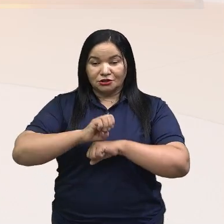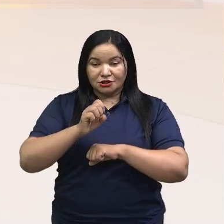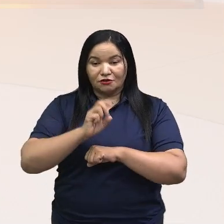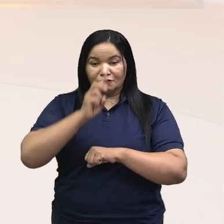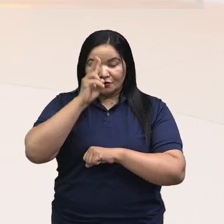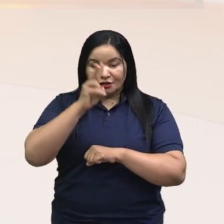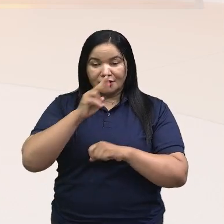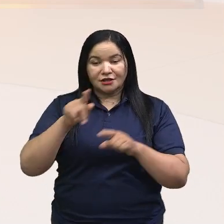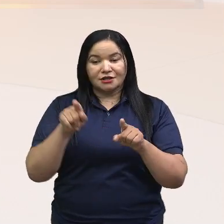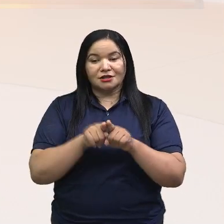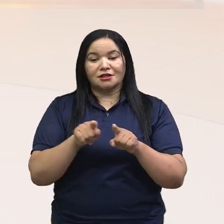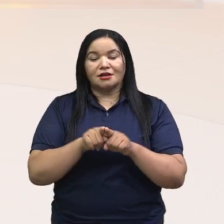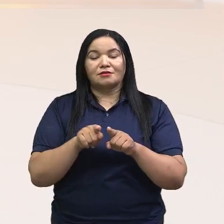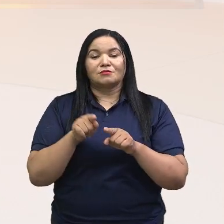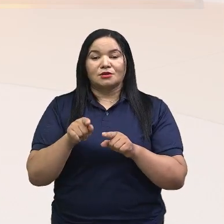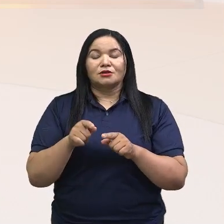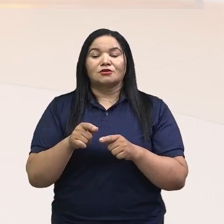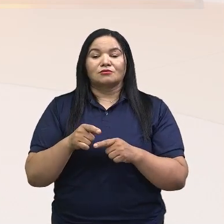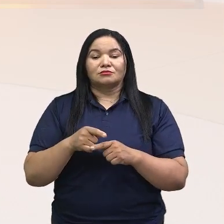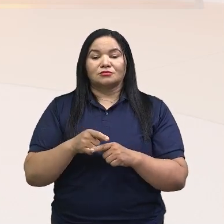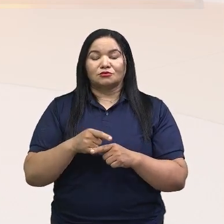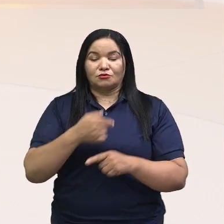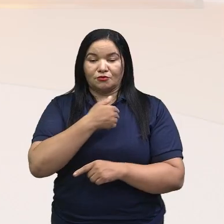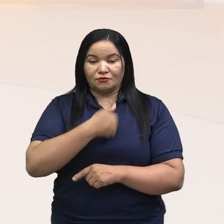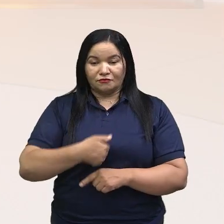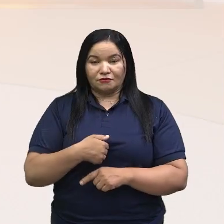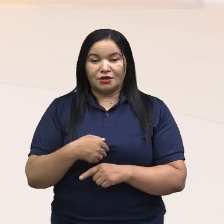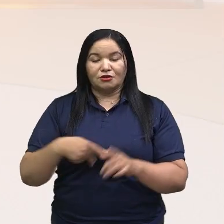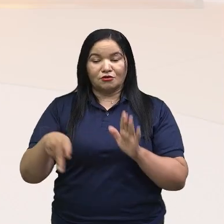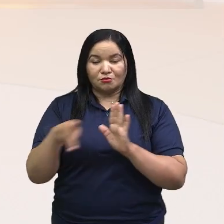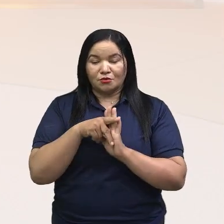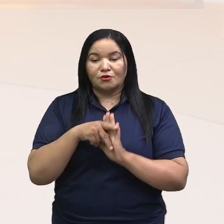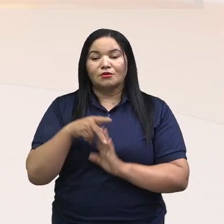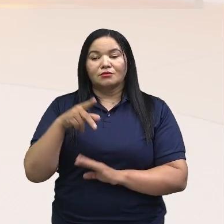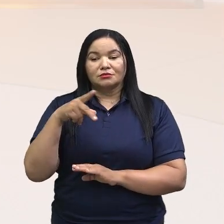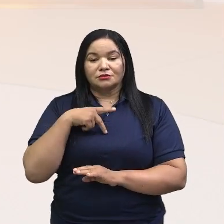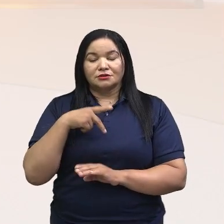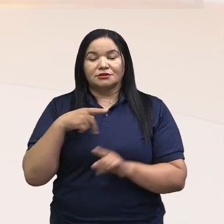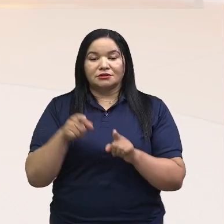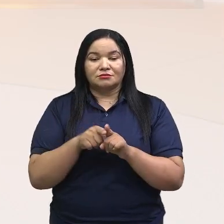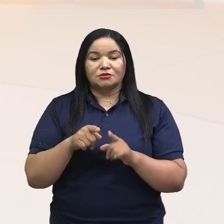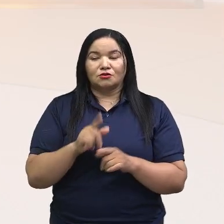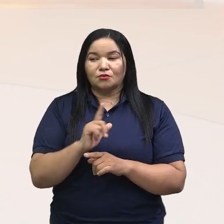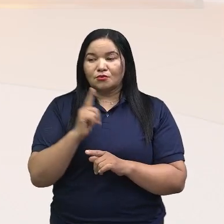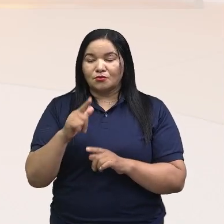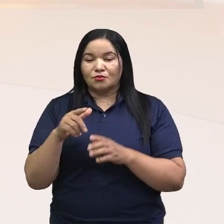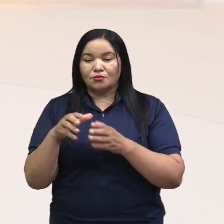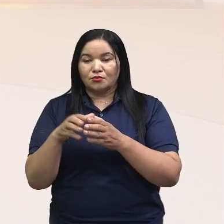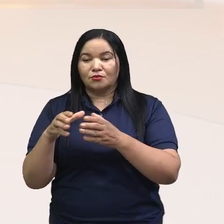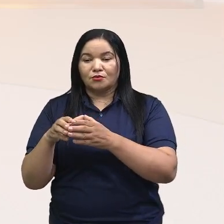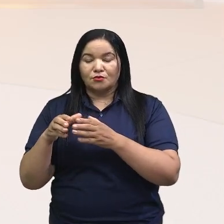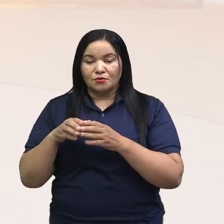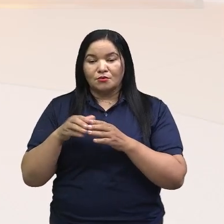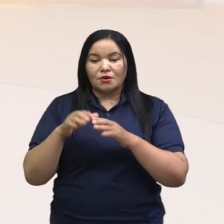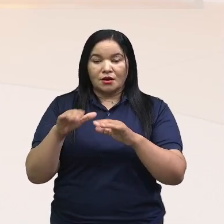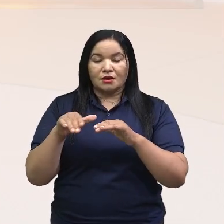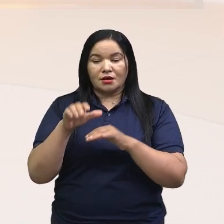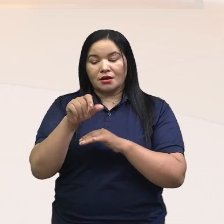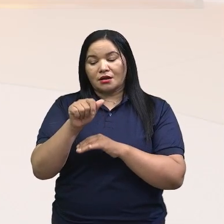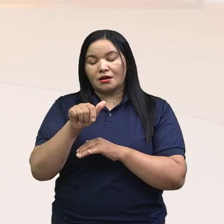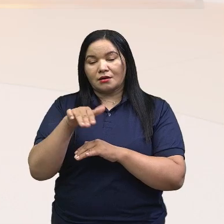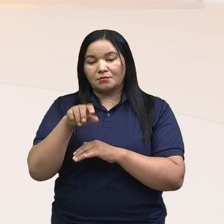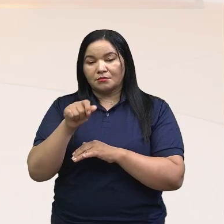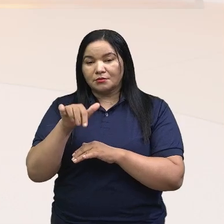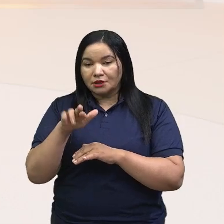e fortalece o seu próprio poder, dissolvendo as câmaras municipais, câmaras da Assembleia